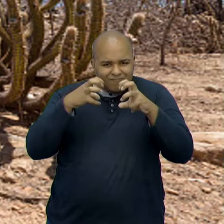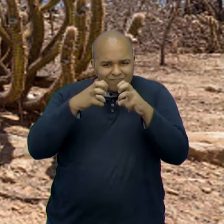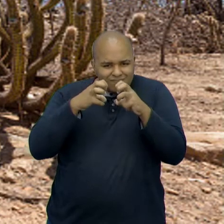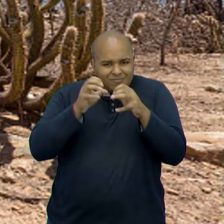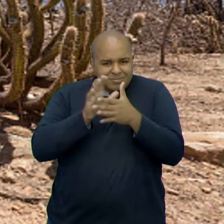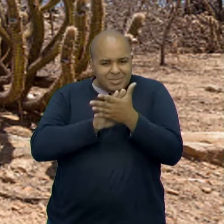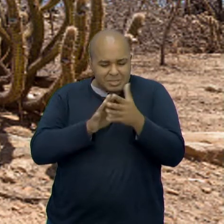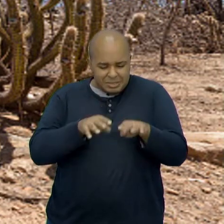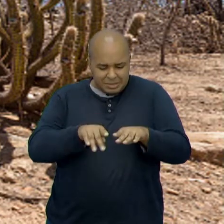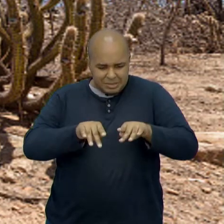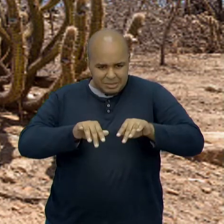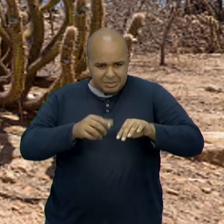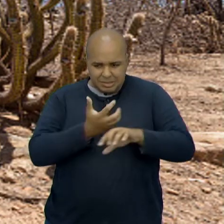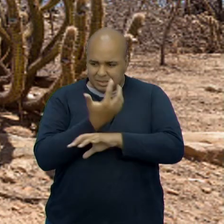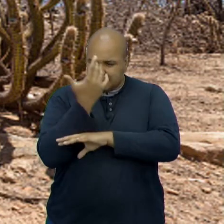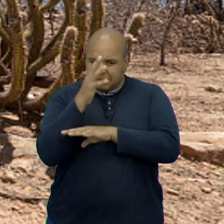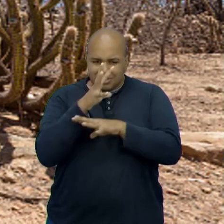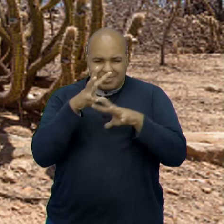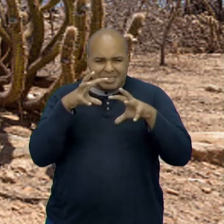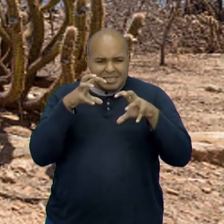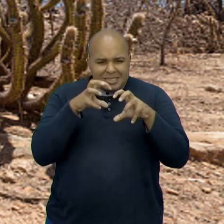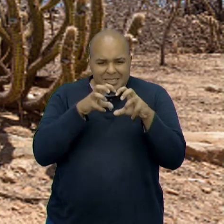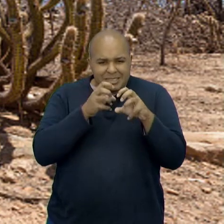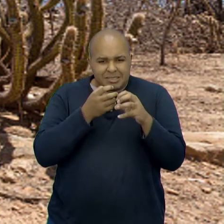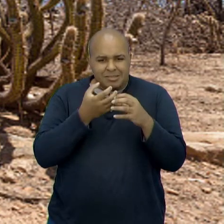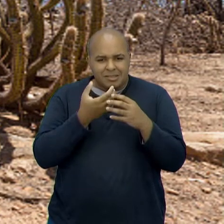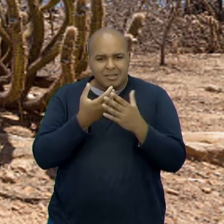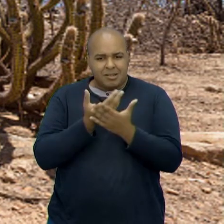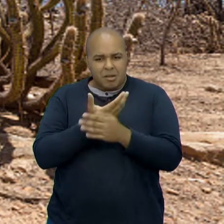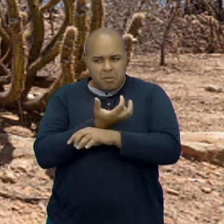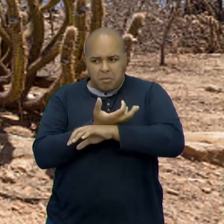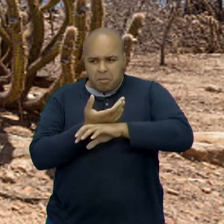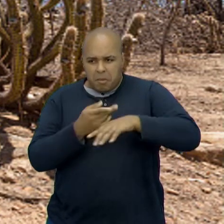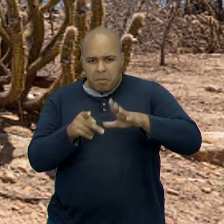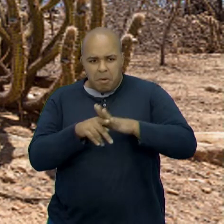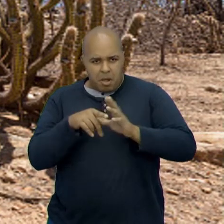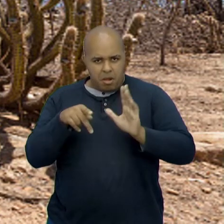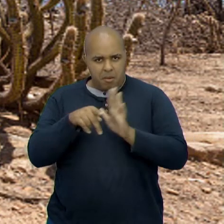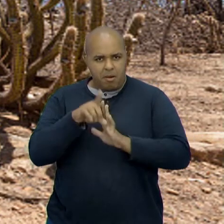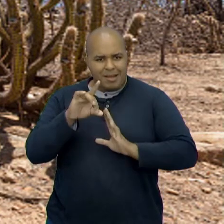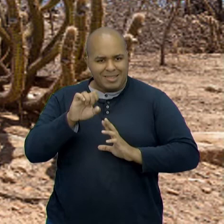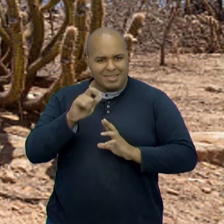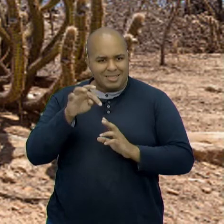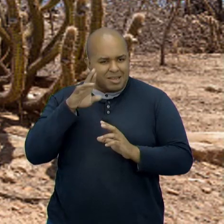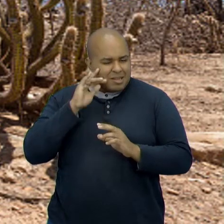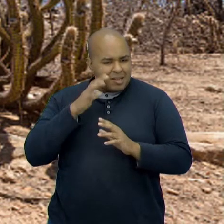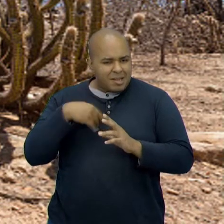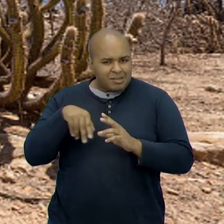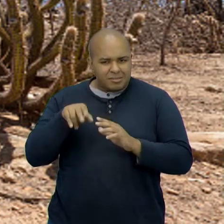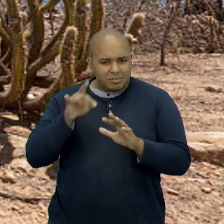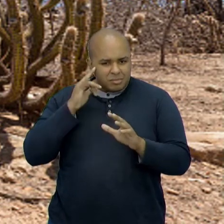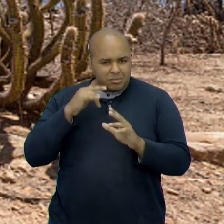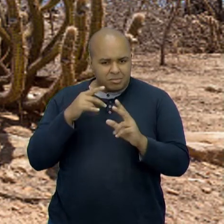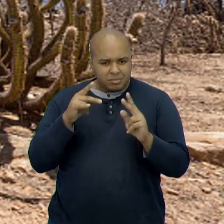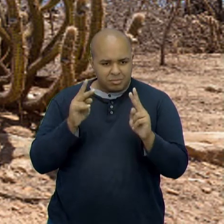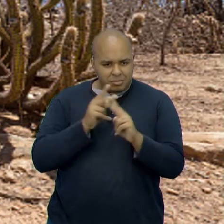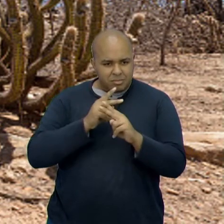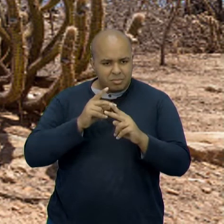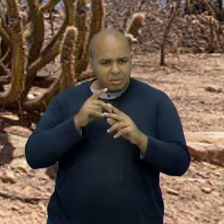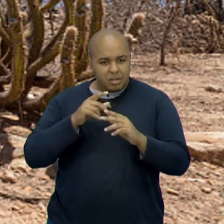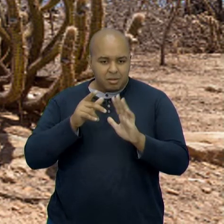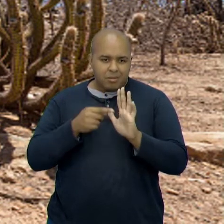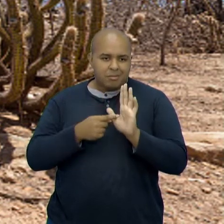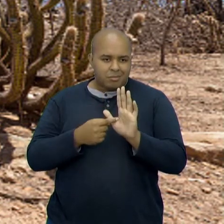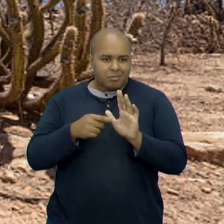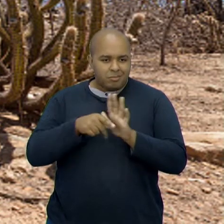eu trouxe aí uma imagem que mostra aí plantas próprias do deserto, do sertão nordestino, e os vultos ali, né, que é